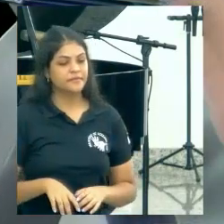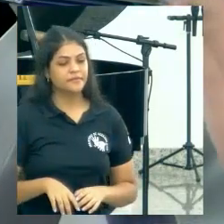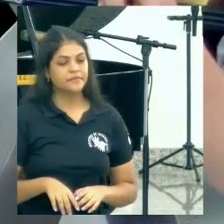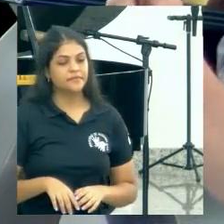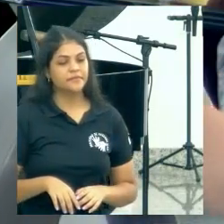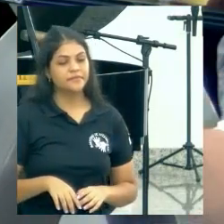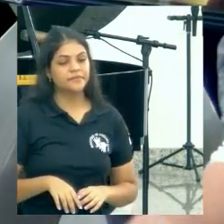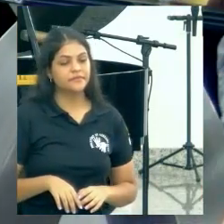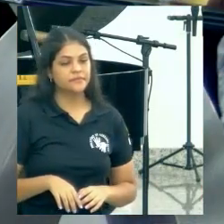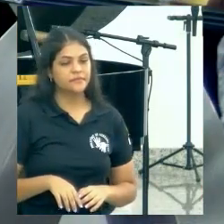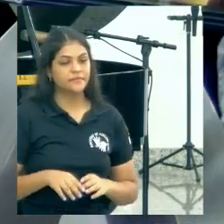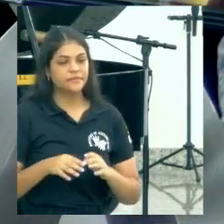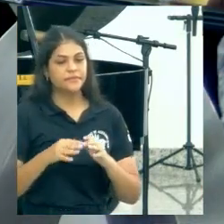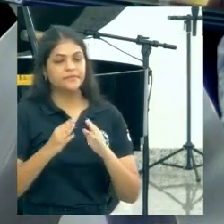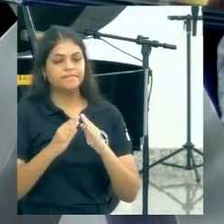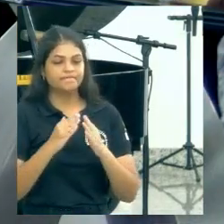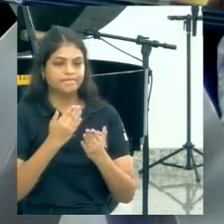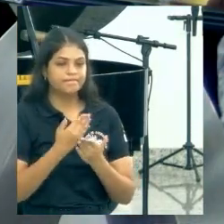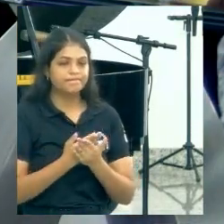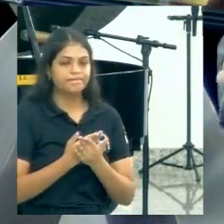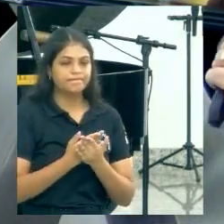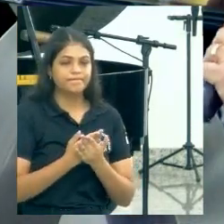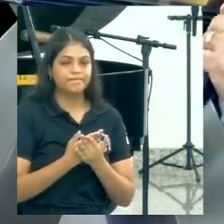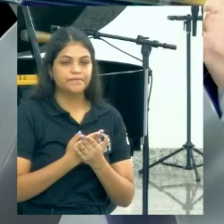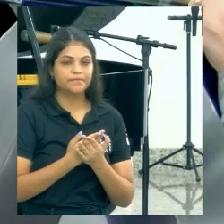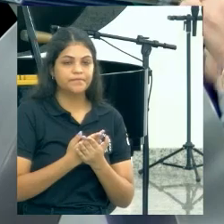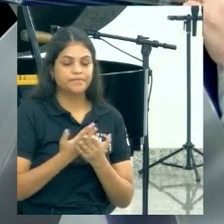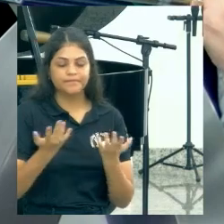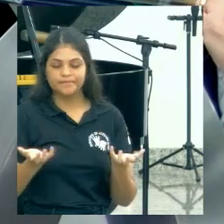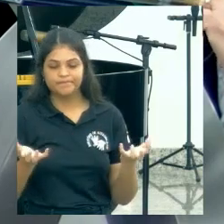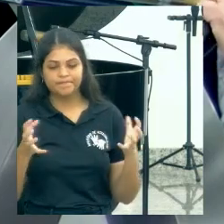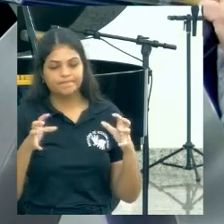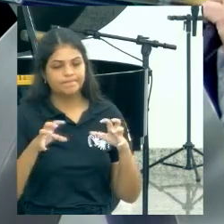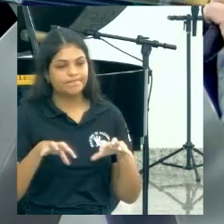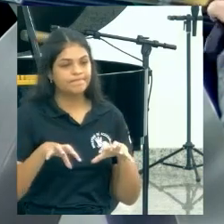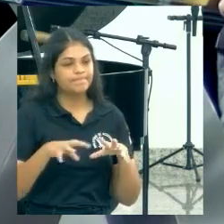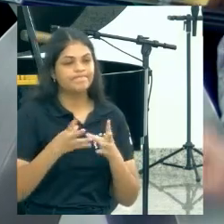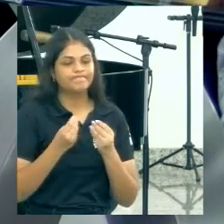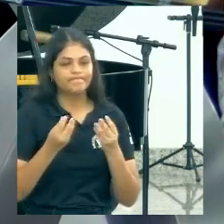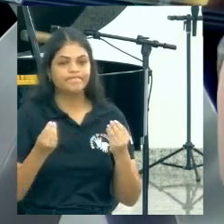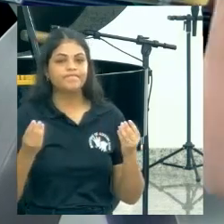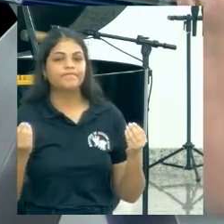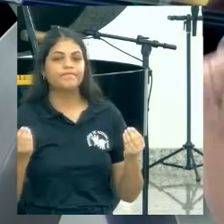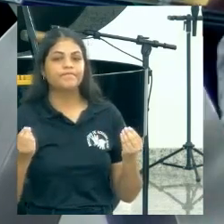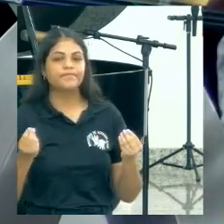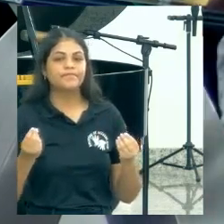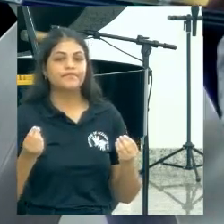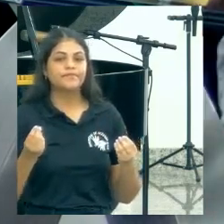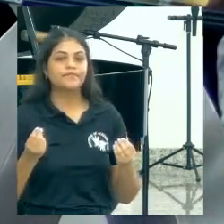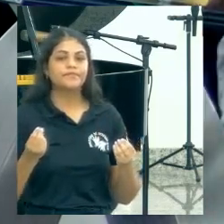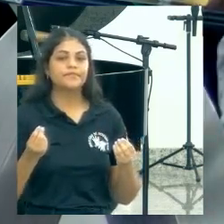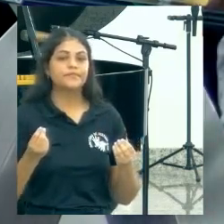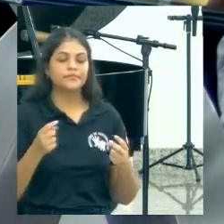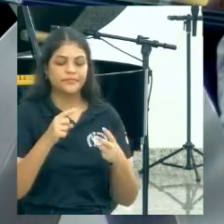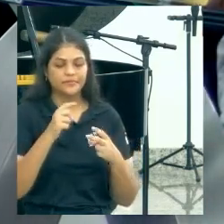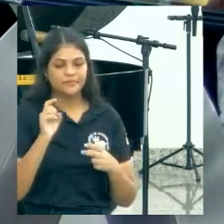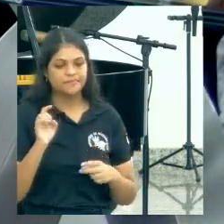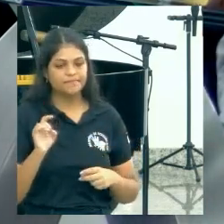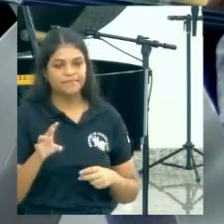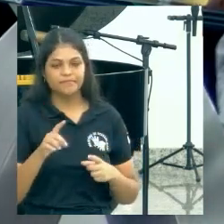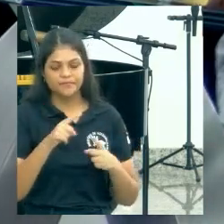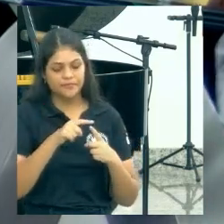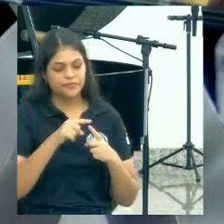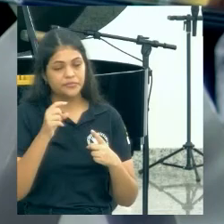As escolas desistiram dele. Muitas. Nenhuma nem duas. Não